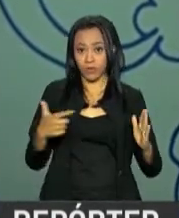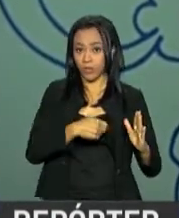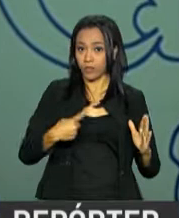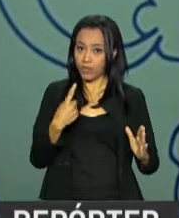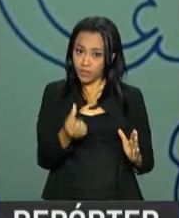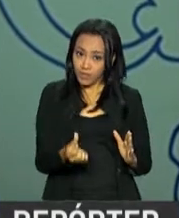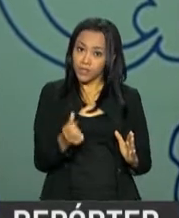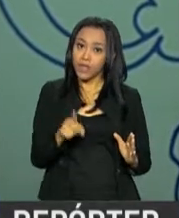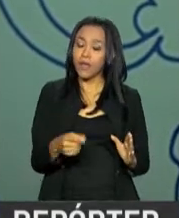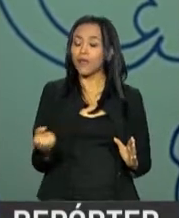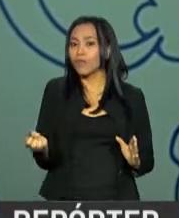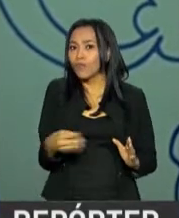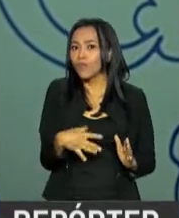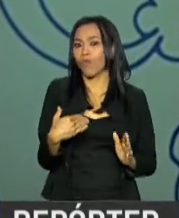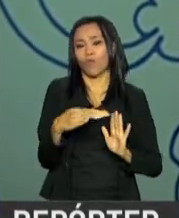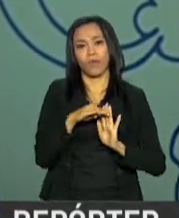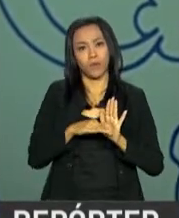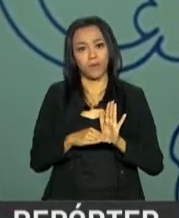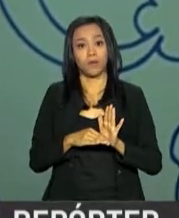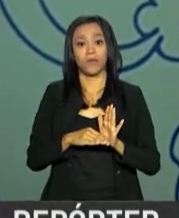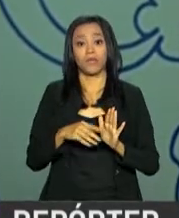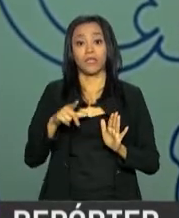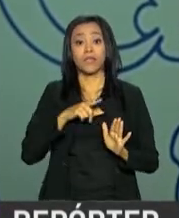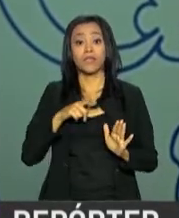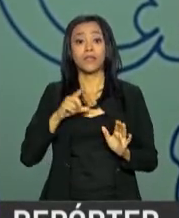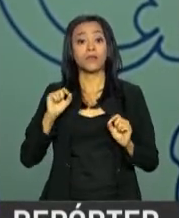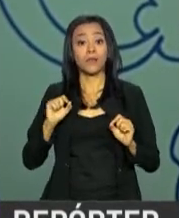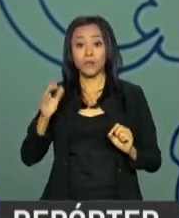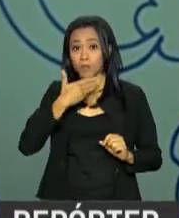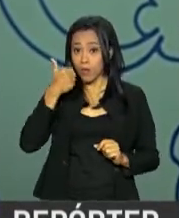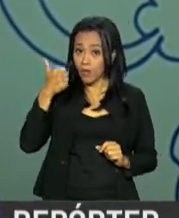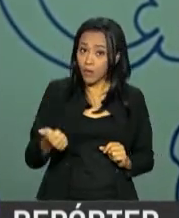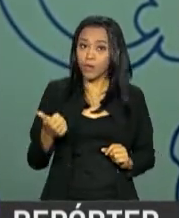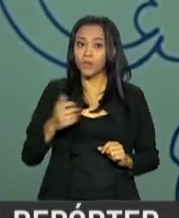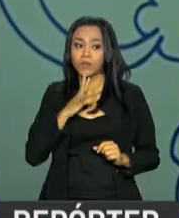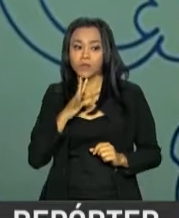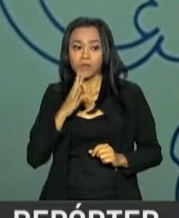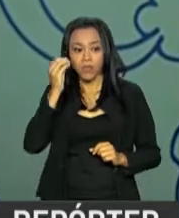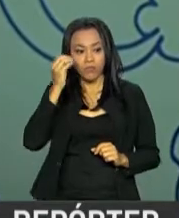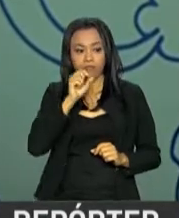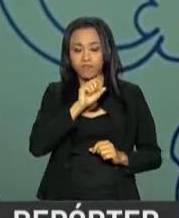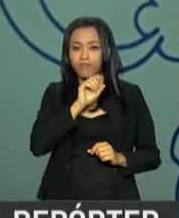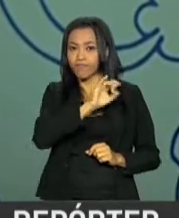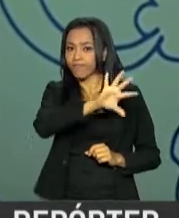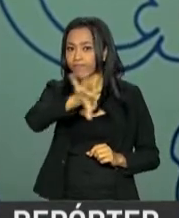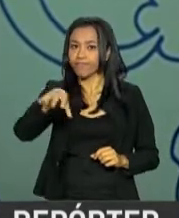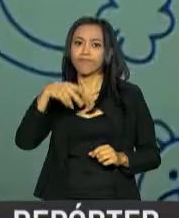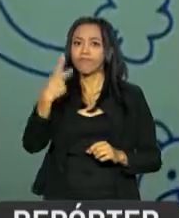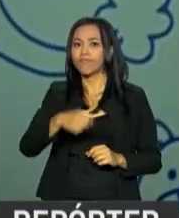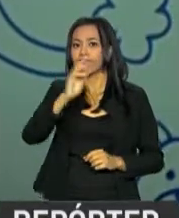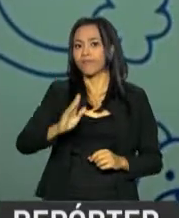altamente inovador, que se nutre e conjuga os melhores saberes e práticas nacionais e internacionais.